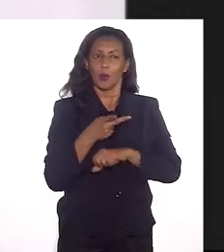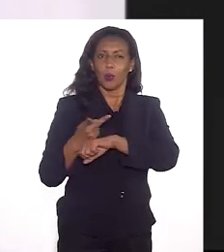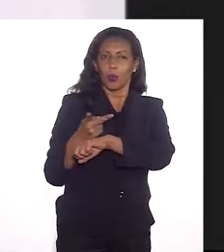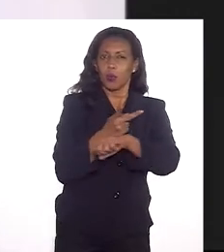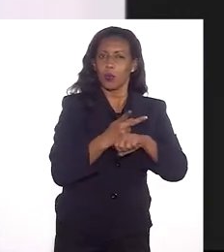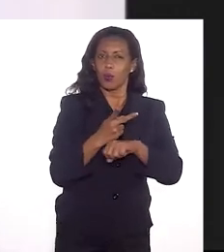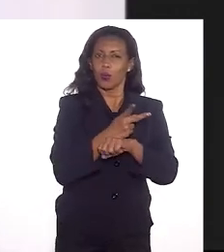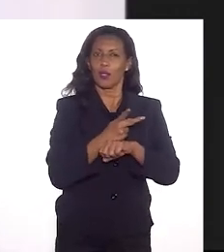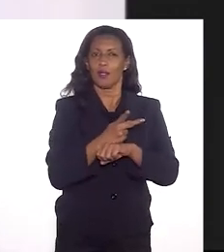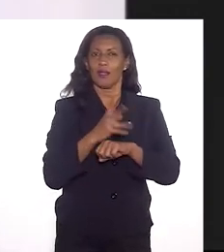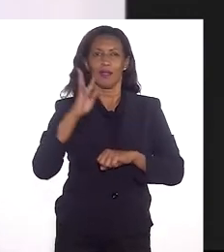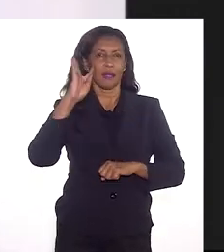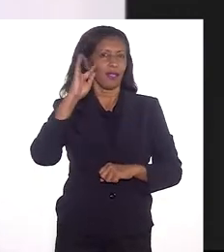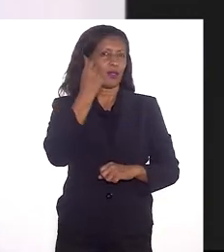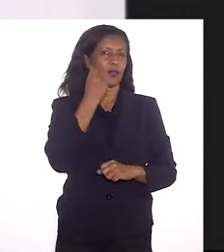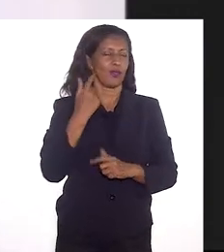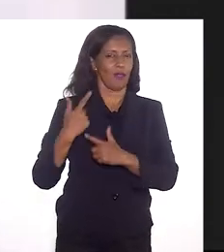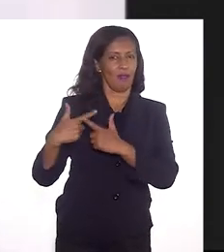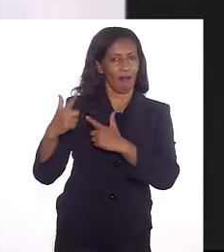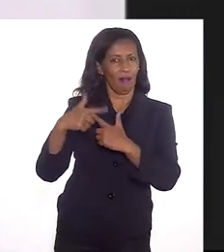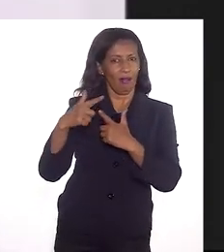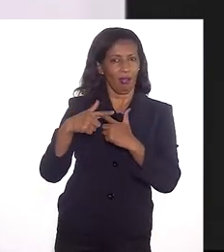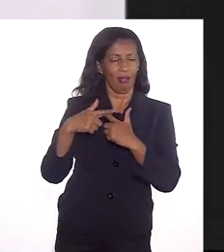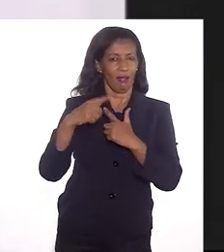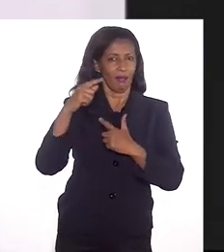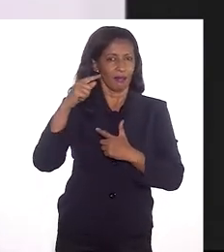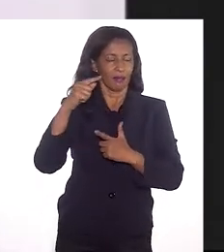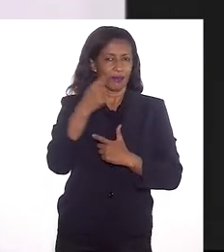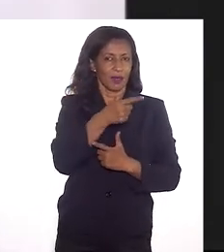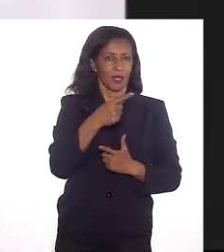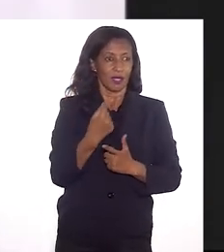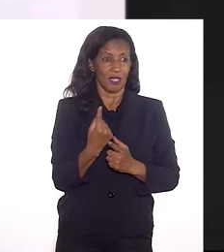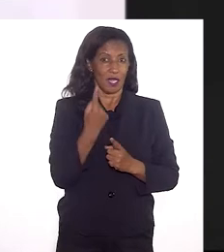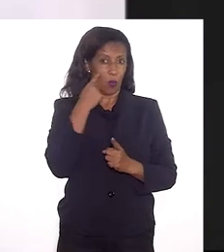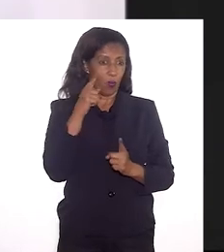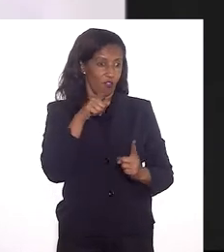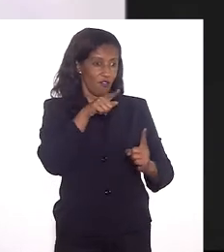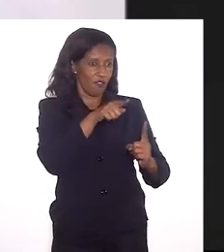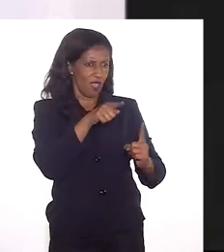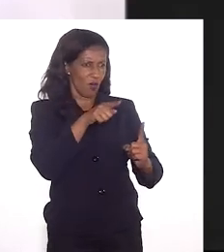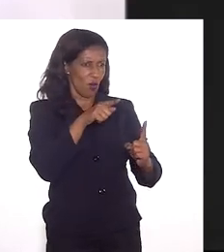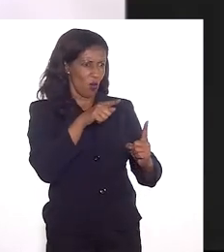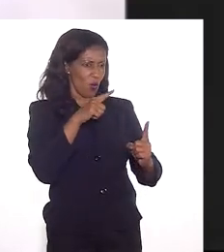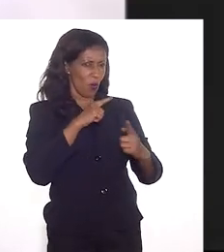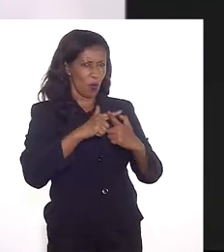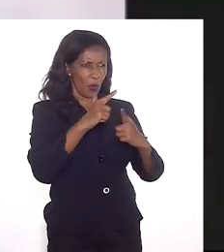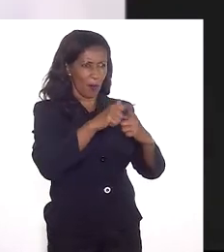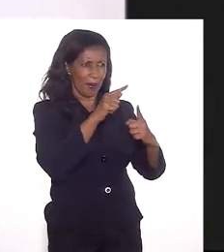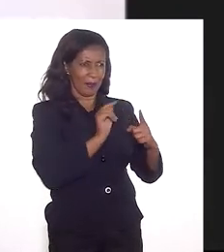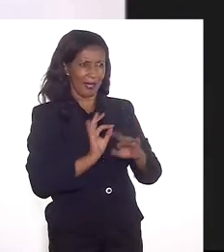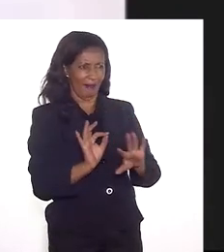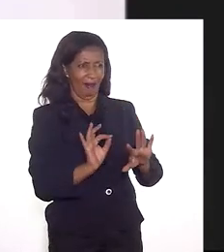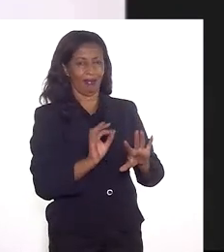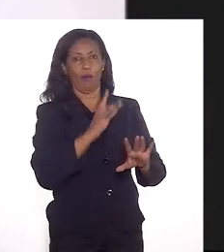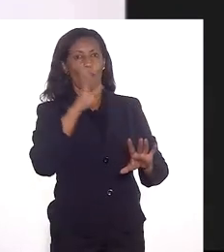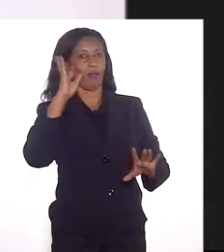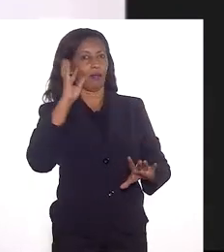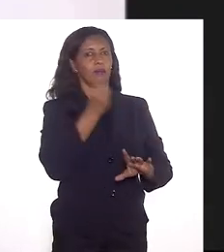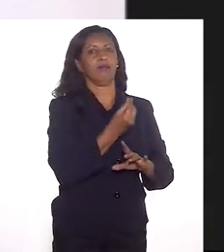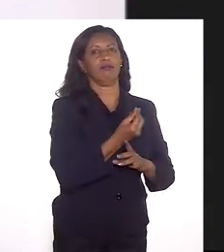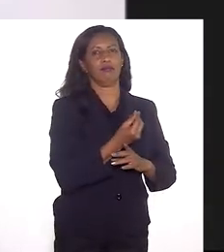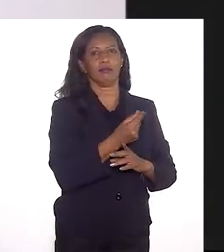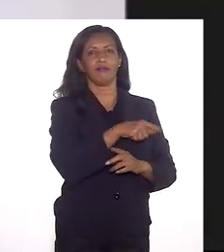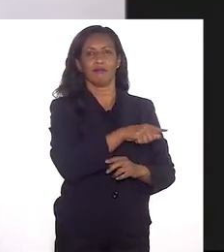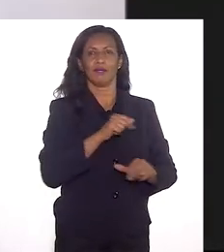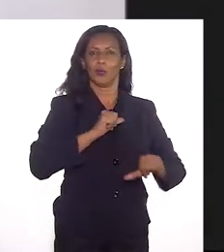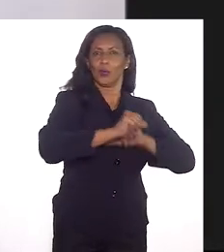e ele busca resolver aquilo, resolver, trazer a solução através de um problema, não através de uma solução. Se já tem a solução, não tem nada para ele fazer